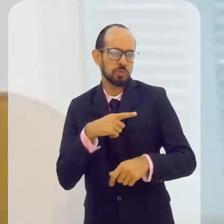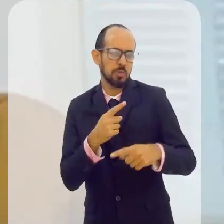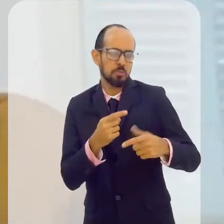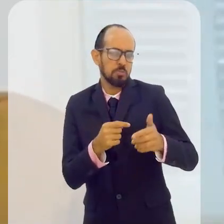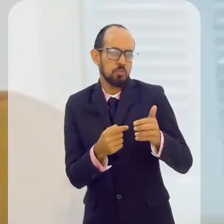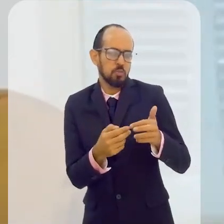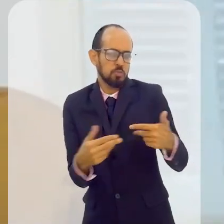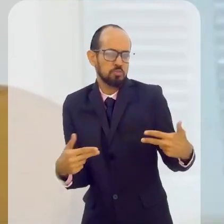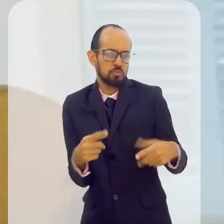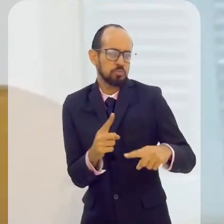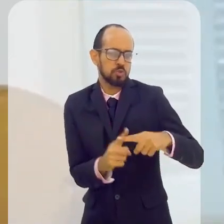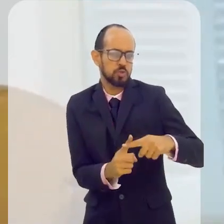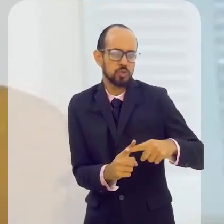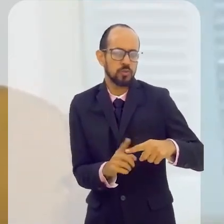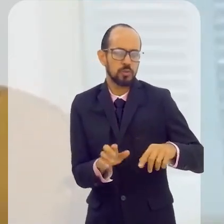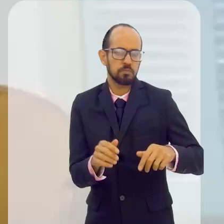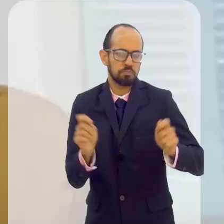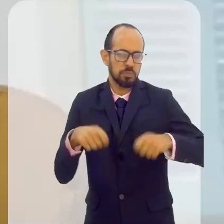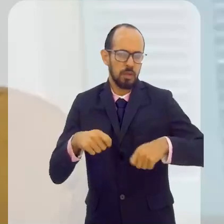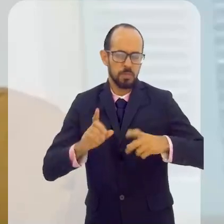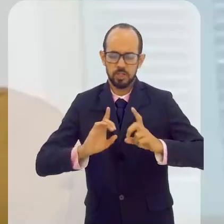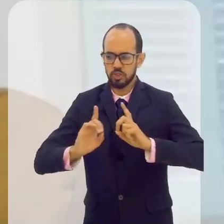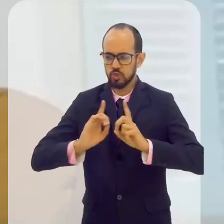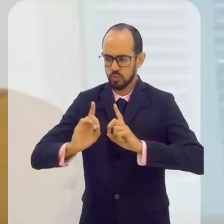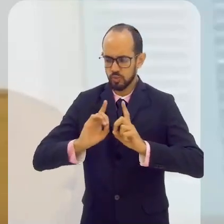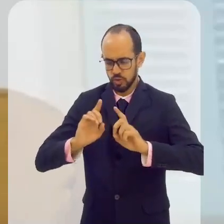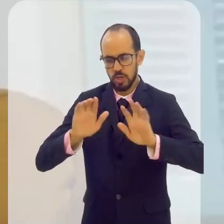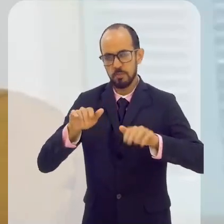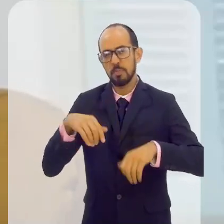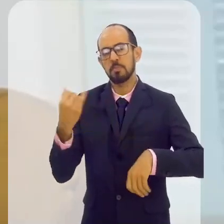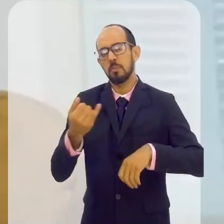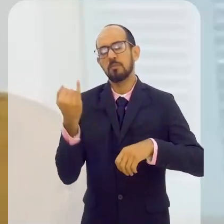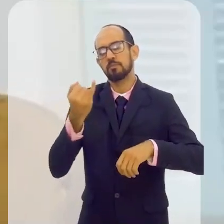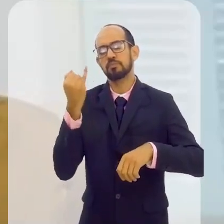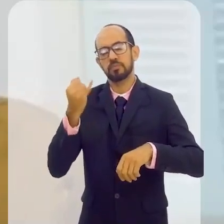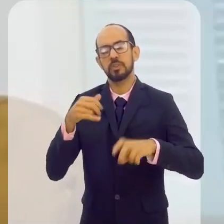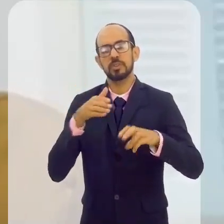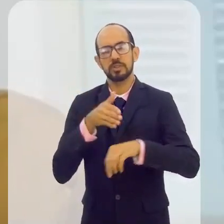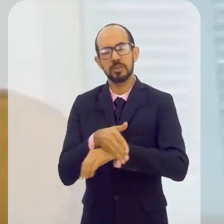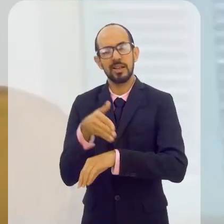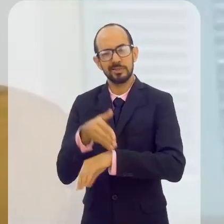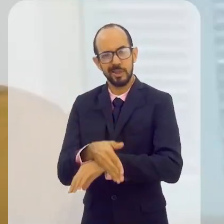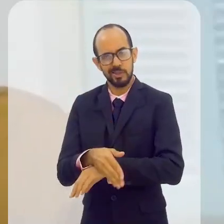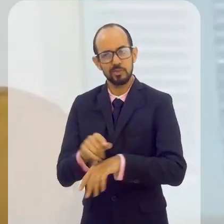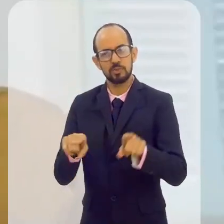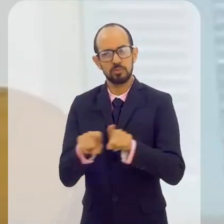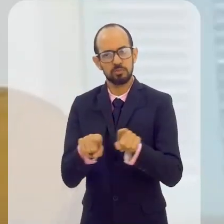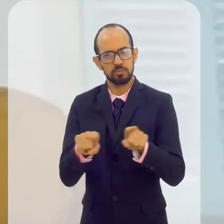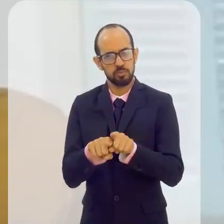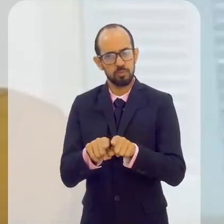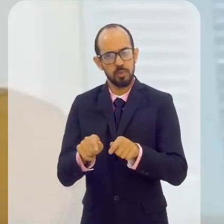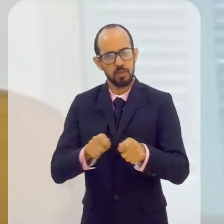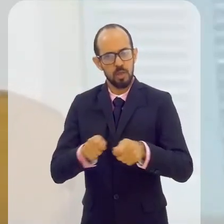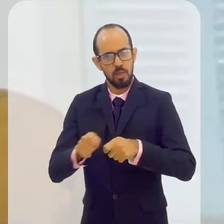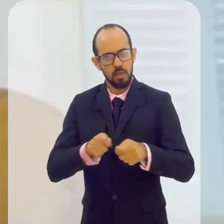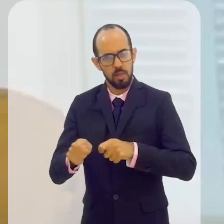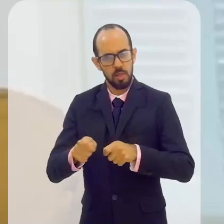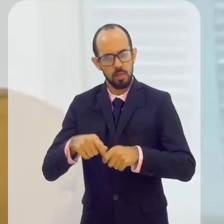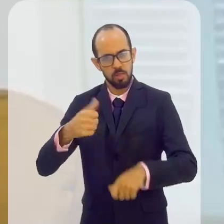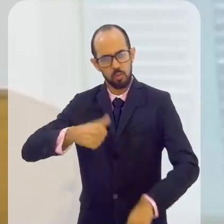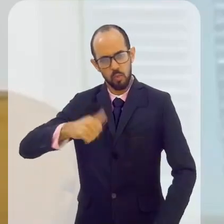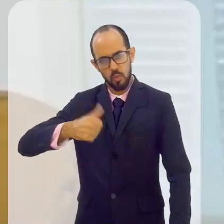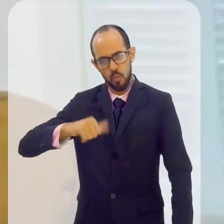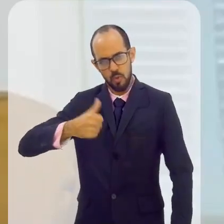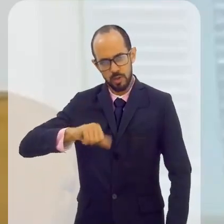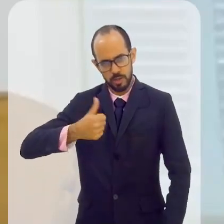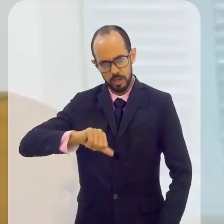essa discussão. Então, acho que acesso é uma questão importantíssima de ser discutido. E a outra é a regulação da